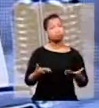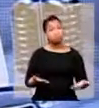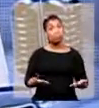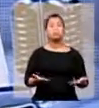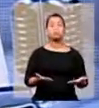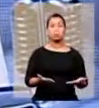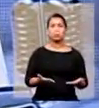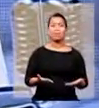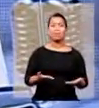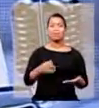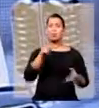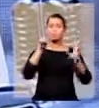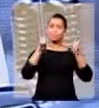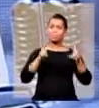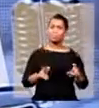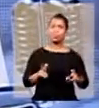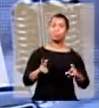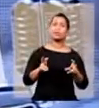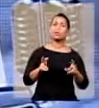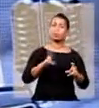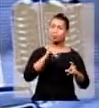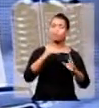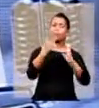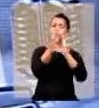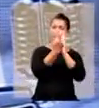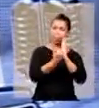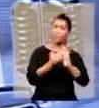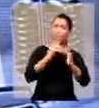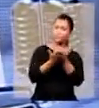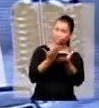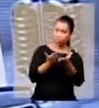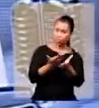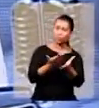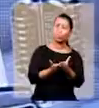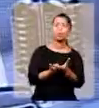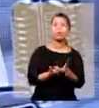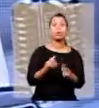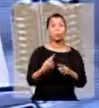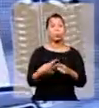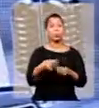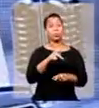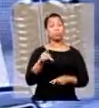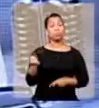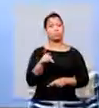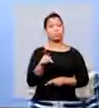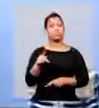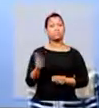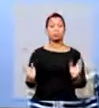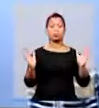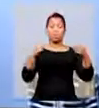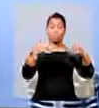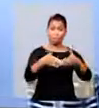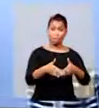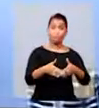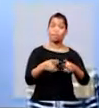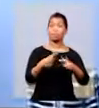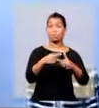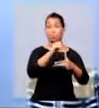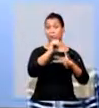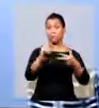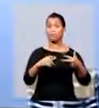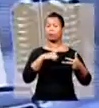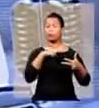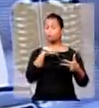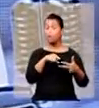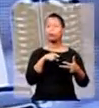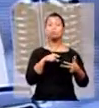entendeu? Porque os professores vão estar voltados, porque saiu no Enem, né? Os professores vão estar voltados, vestibular voltado. Eu